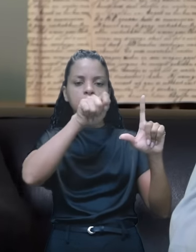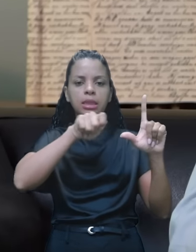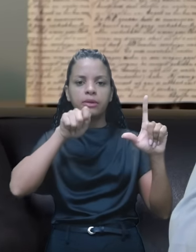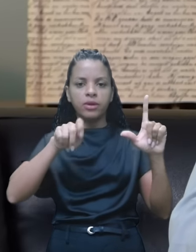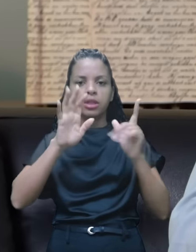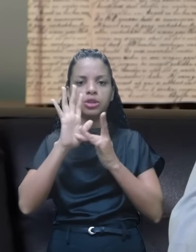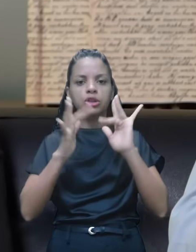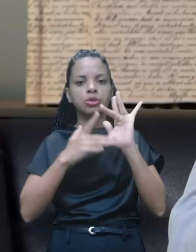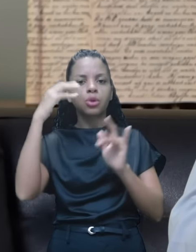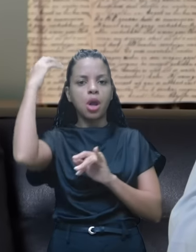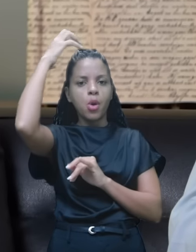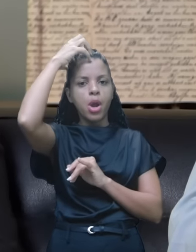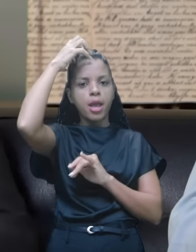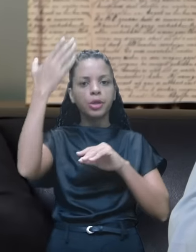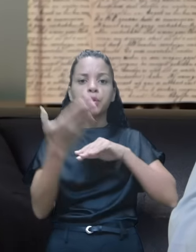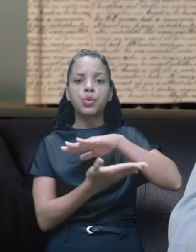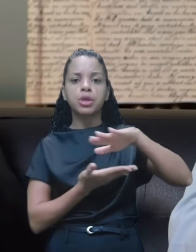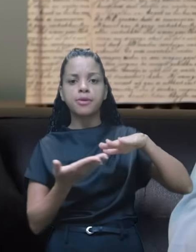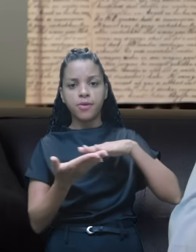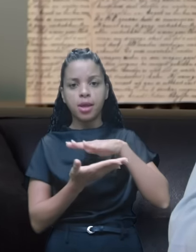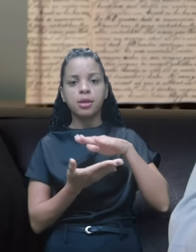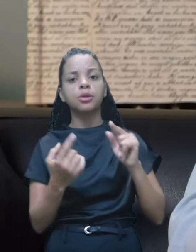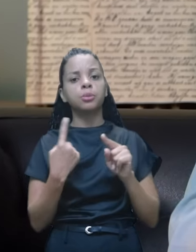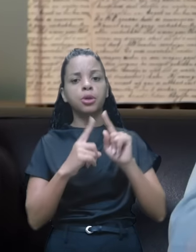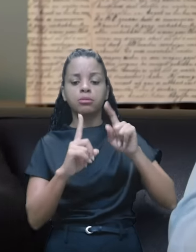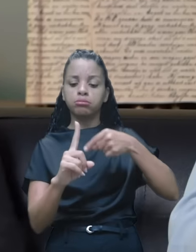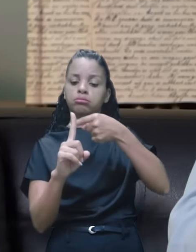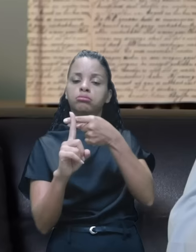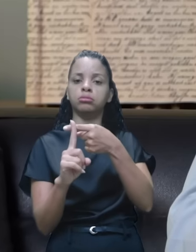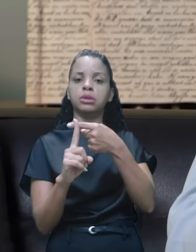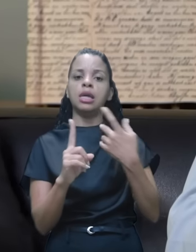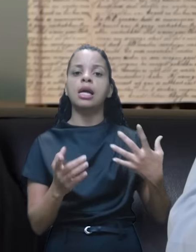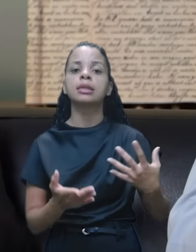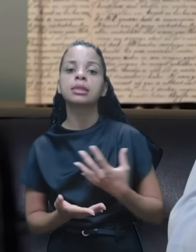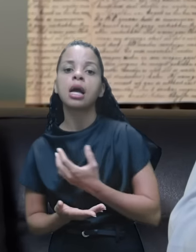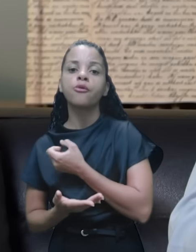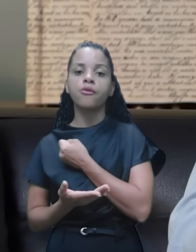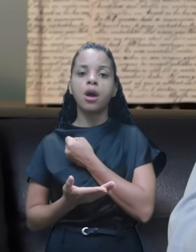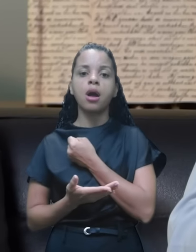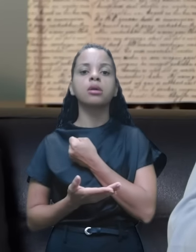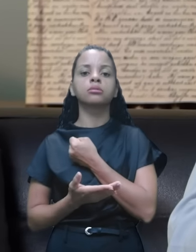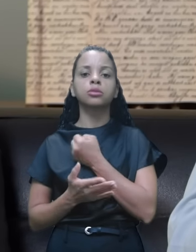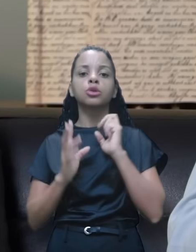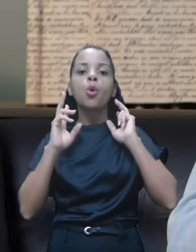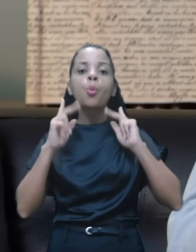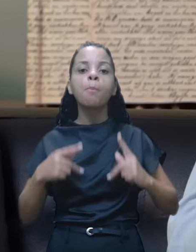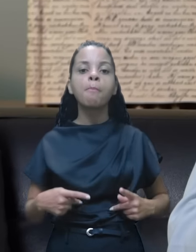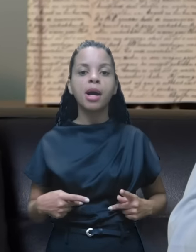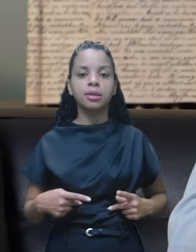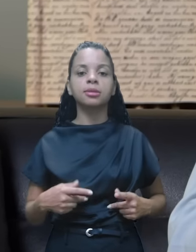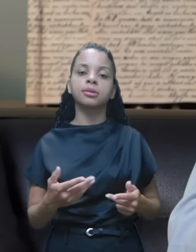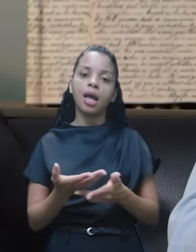era o Rei do Universo, né, e que ele estava ali para dar a vida pelas pessoas, né, por toda a humanidade. Mas